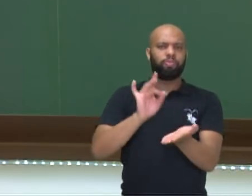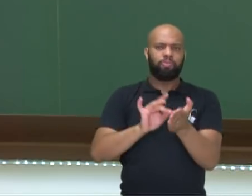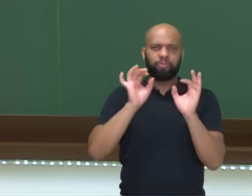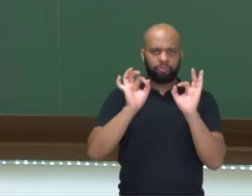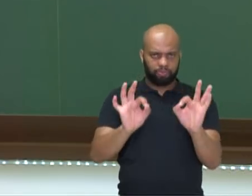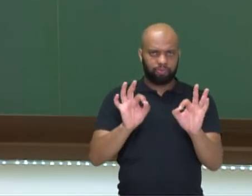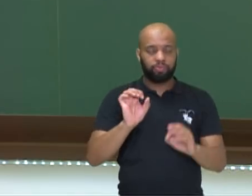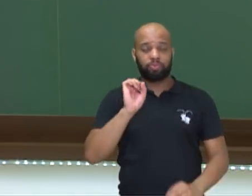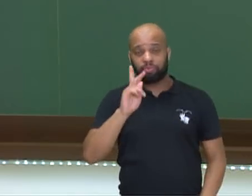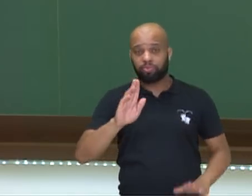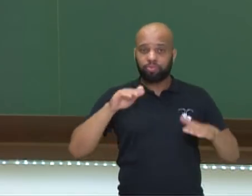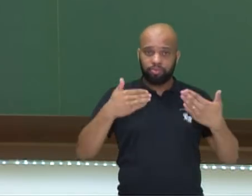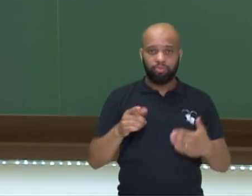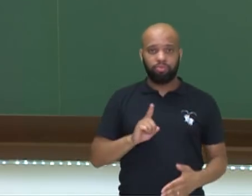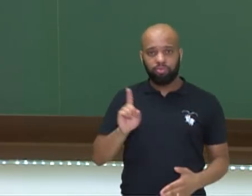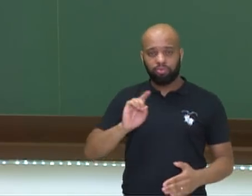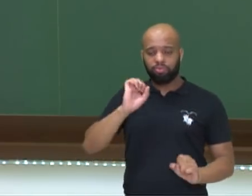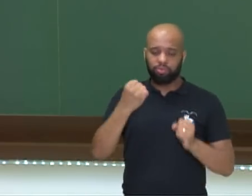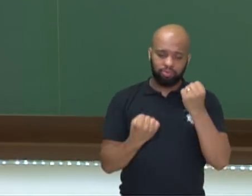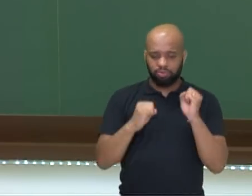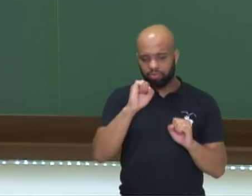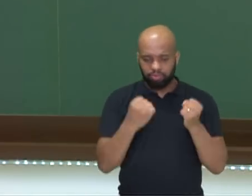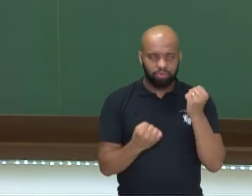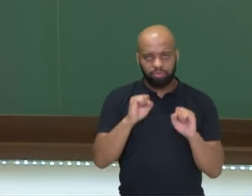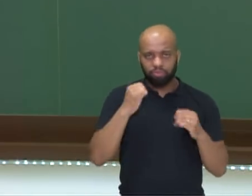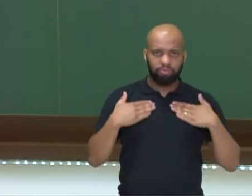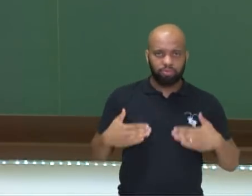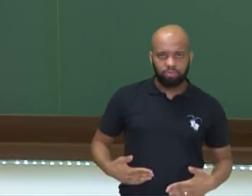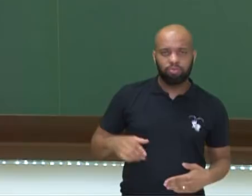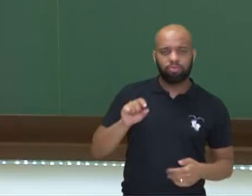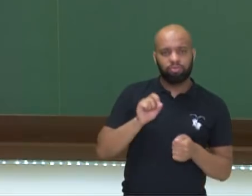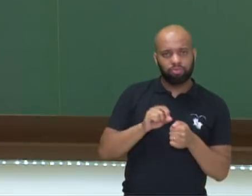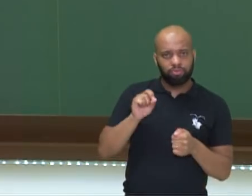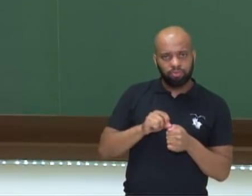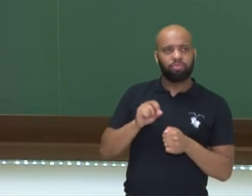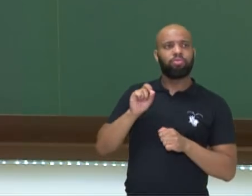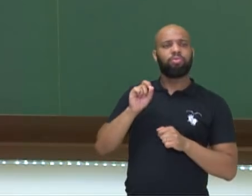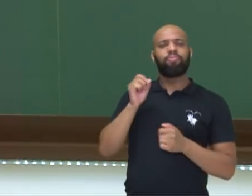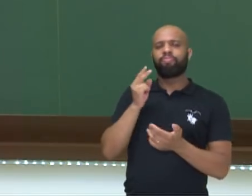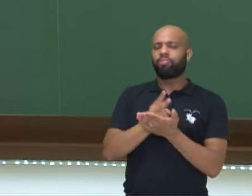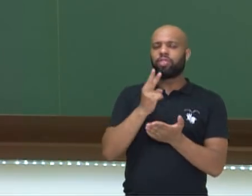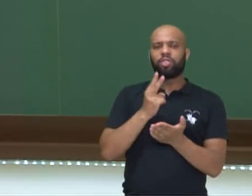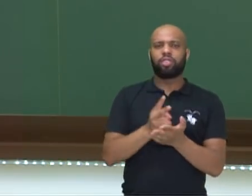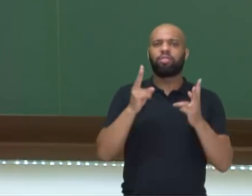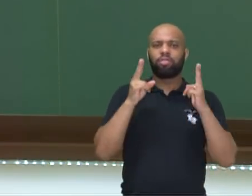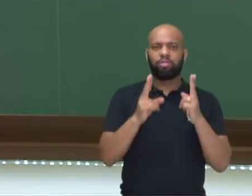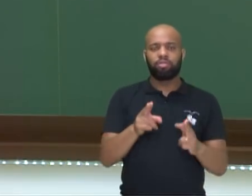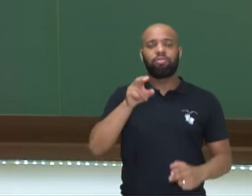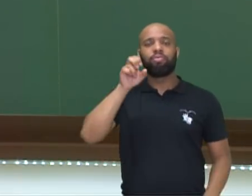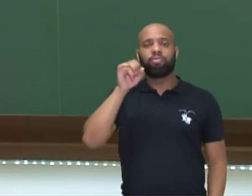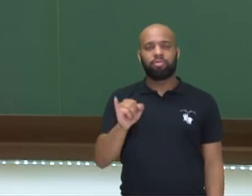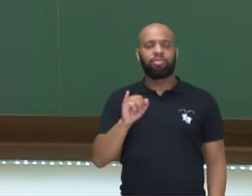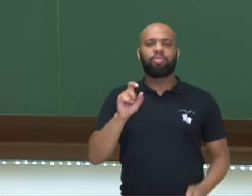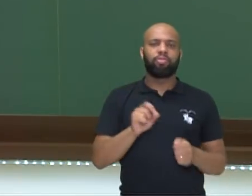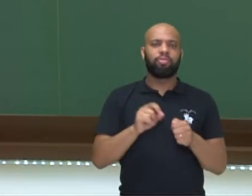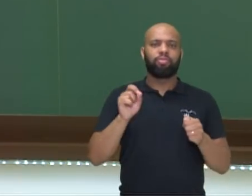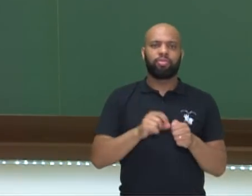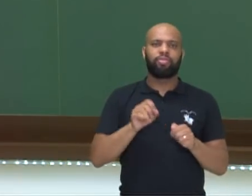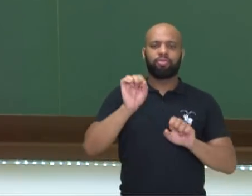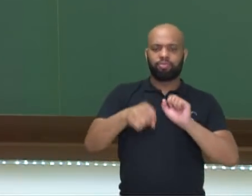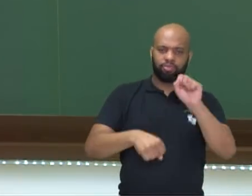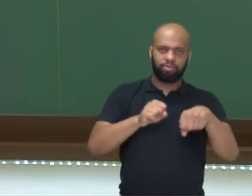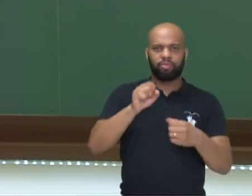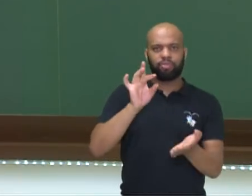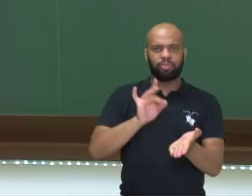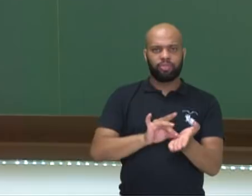verdade, tá? Então, o exercício físico que você vai realizar ali é o mesmo, praticamente o mesmo, de uma bicicleta